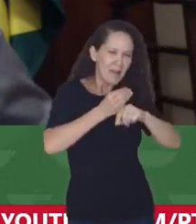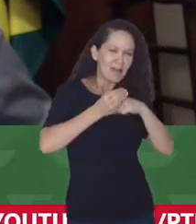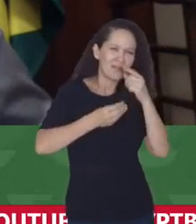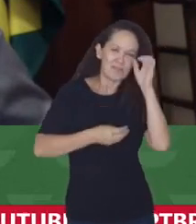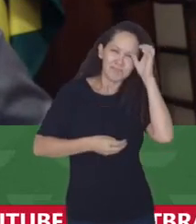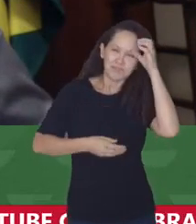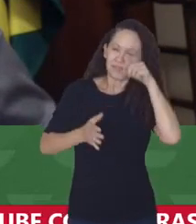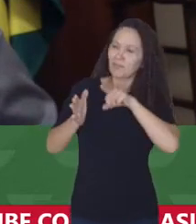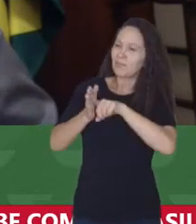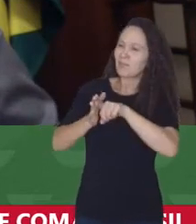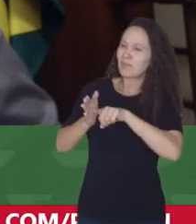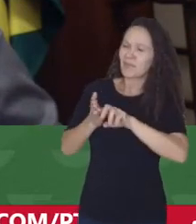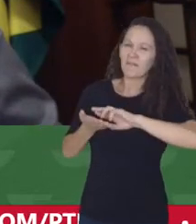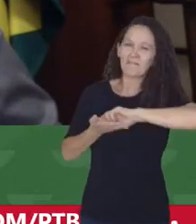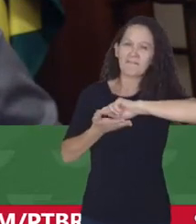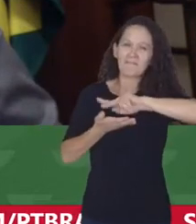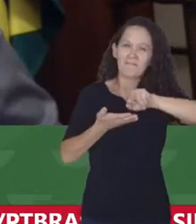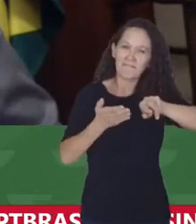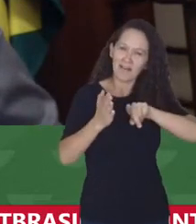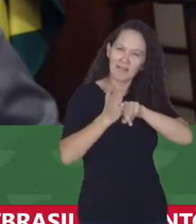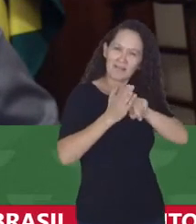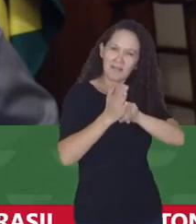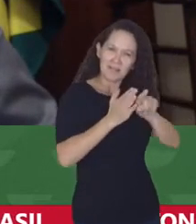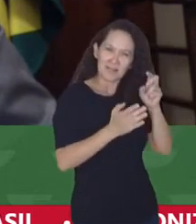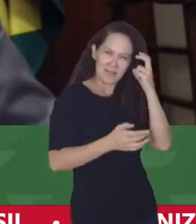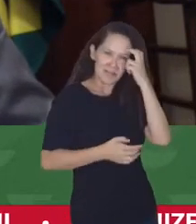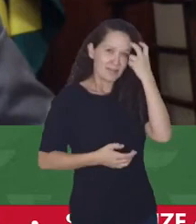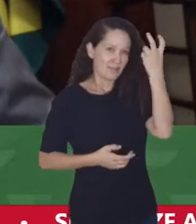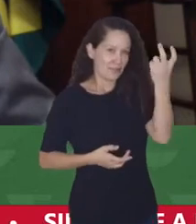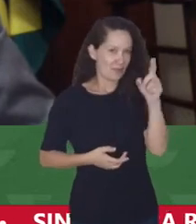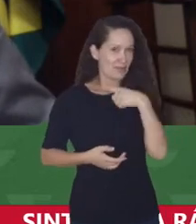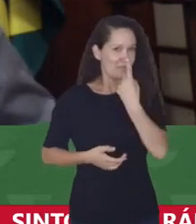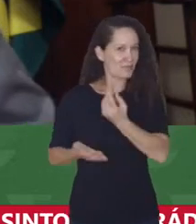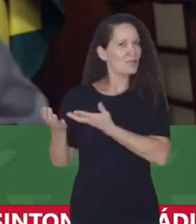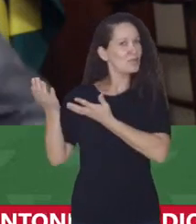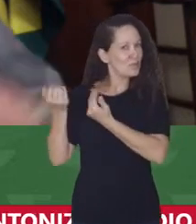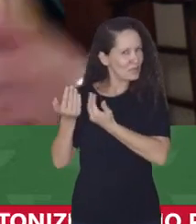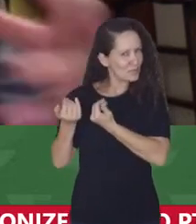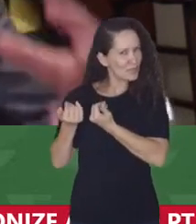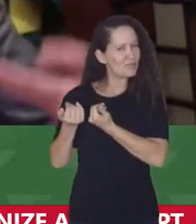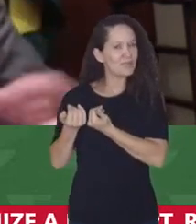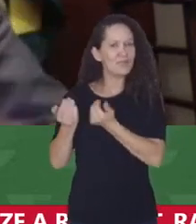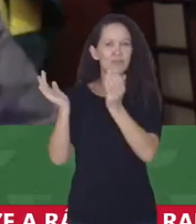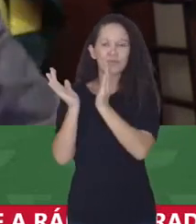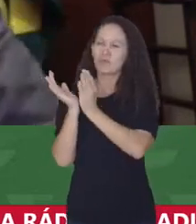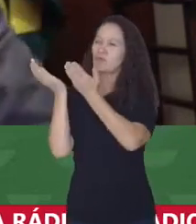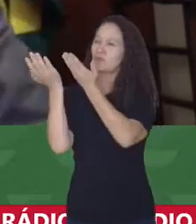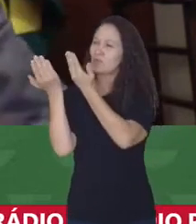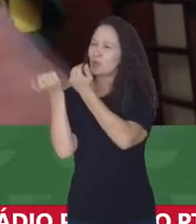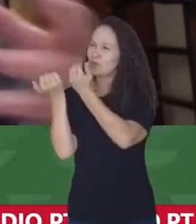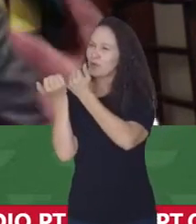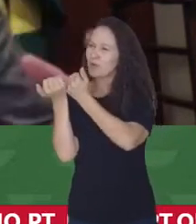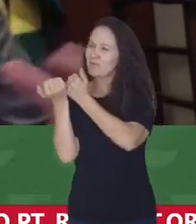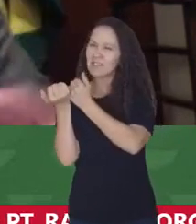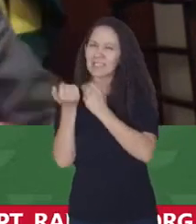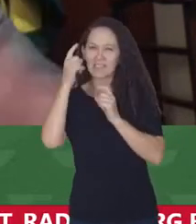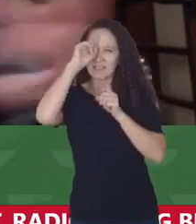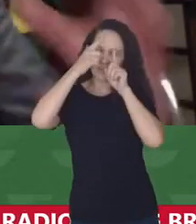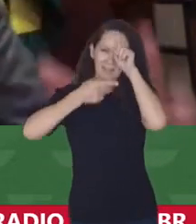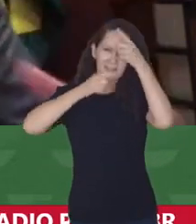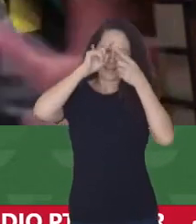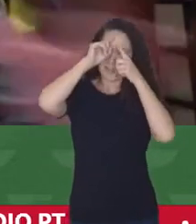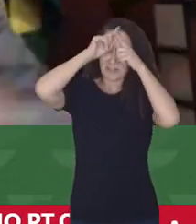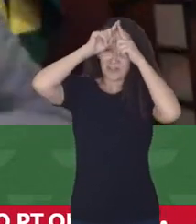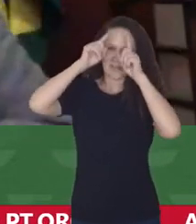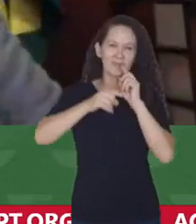grandes pesquisadores, cientistas, intelectuais, da nossa moçada, dessa moçada plural, criativa,